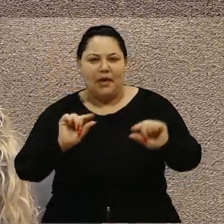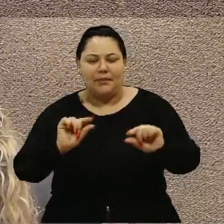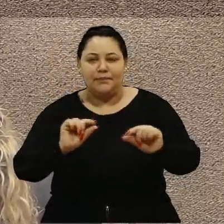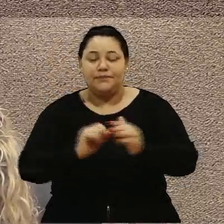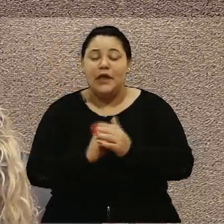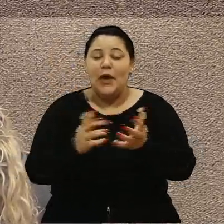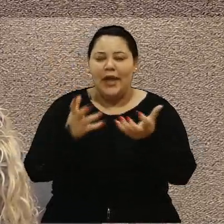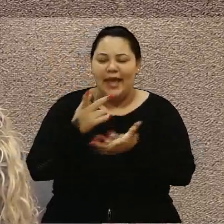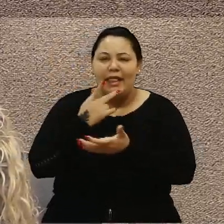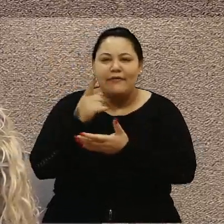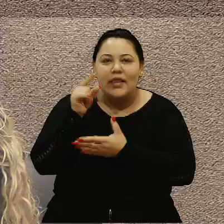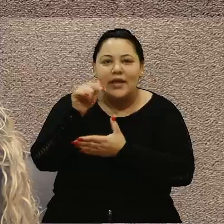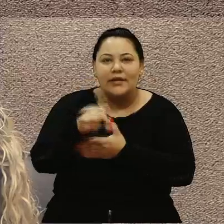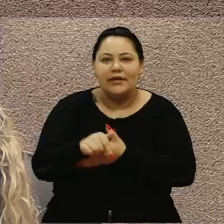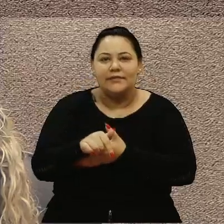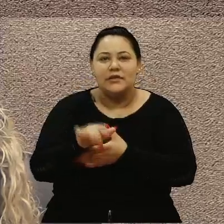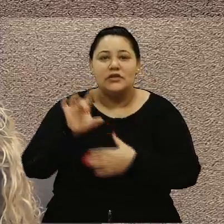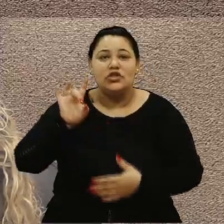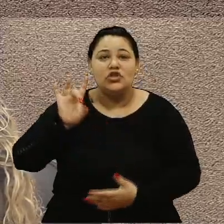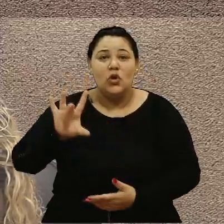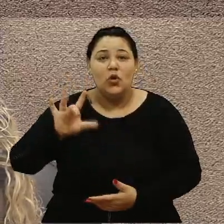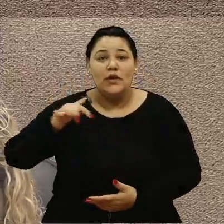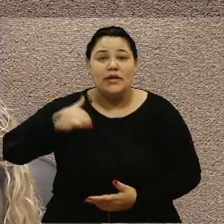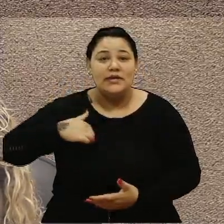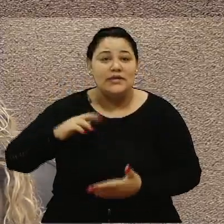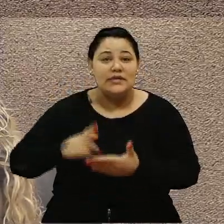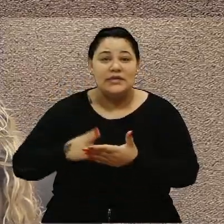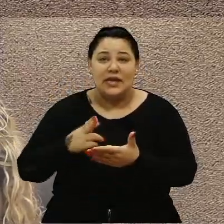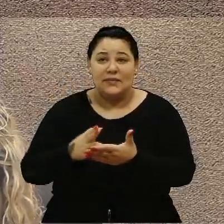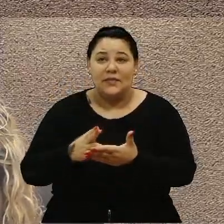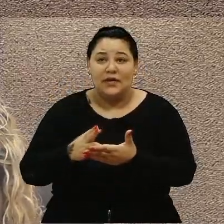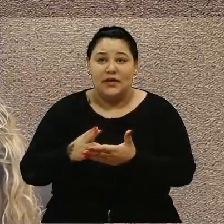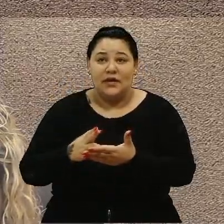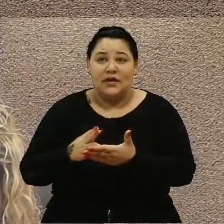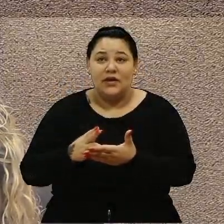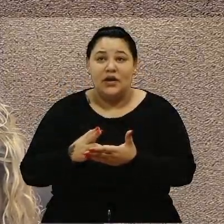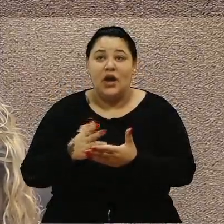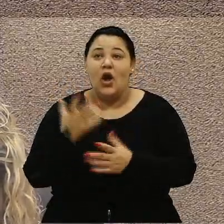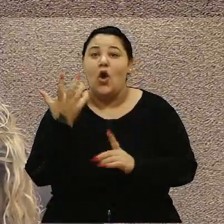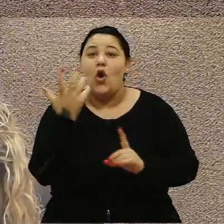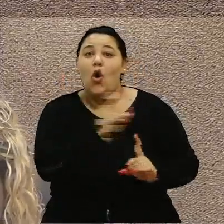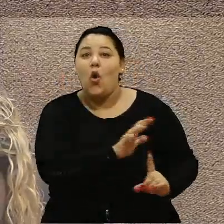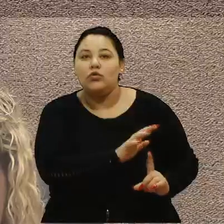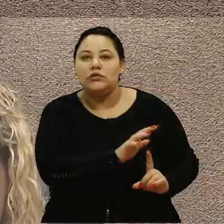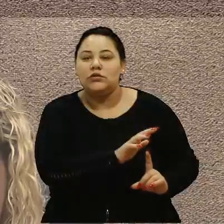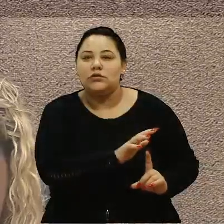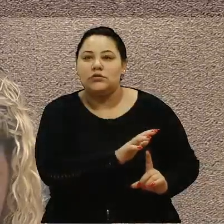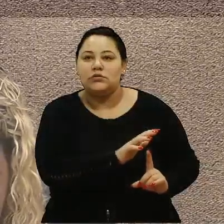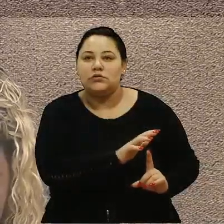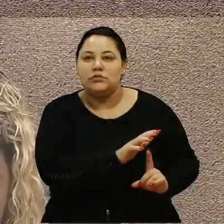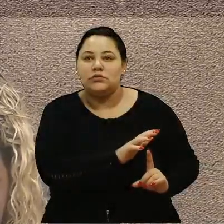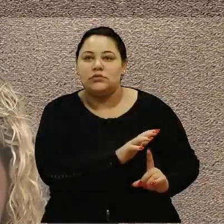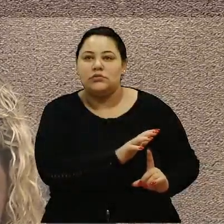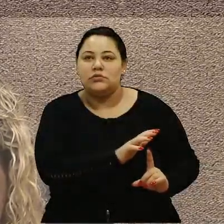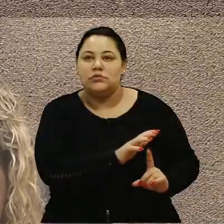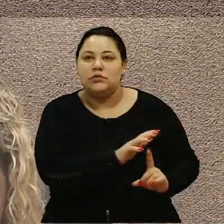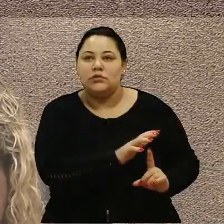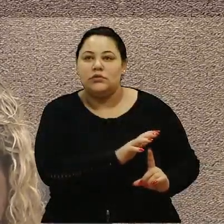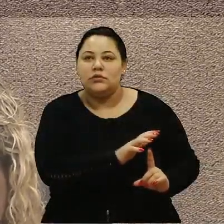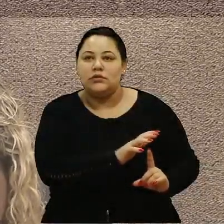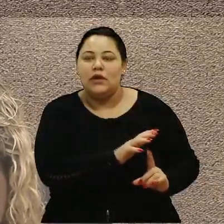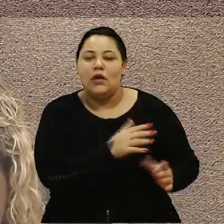aqui que sou e serei sempre contrário ao comércio de uma cidadania,